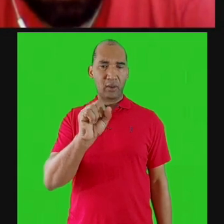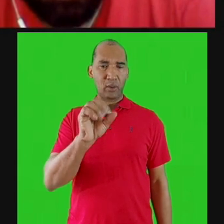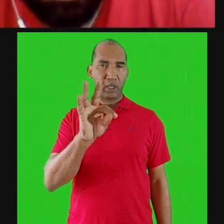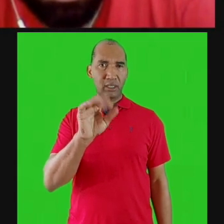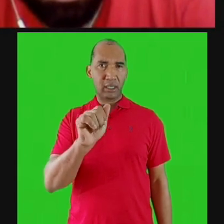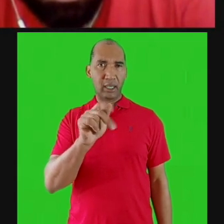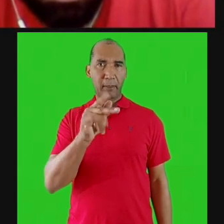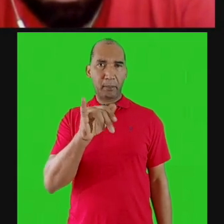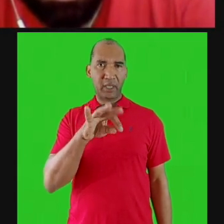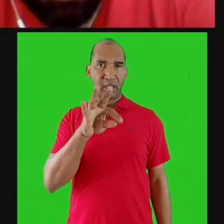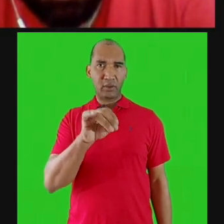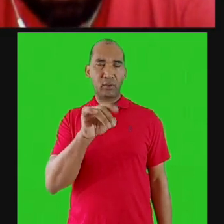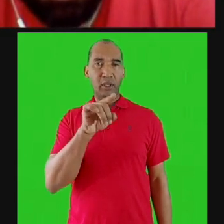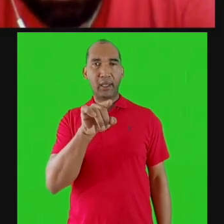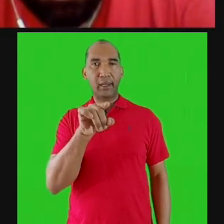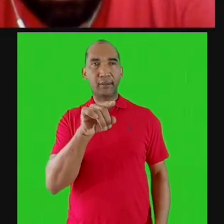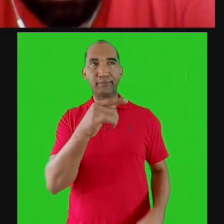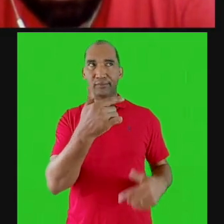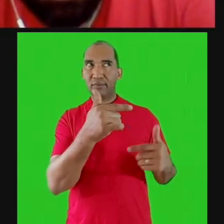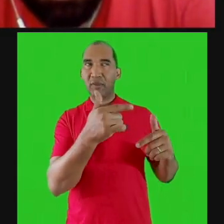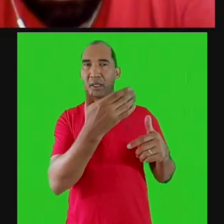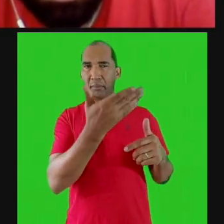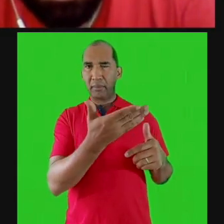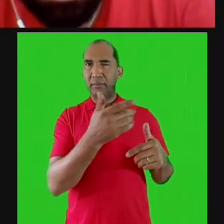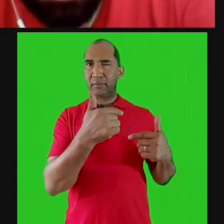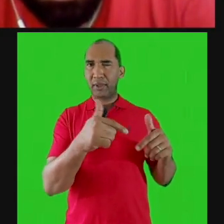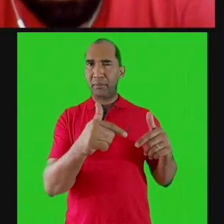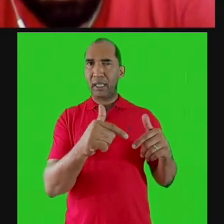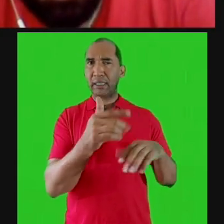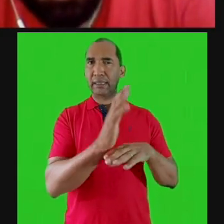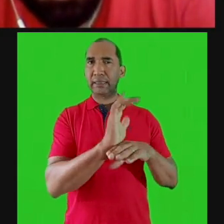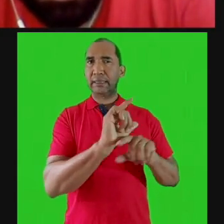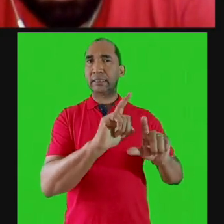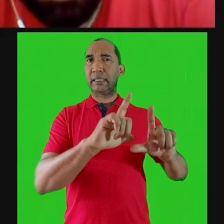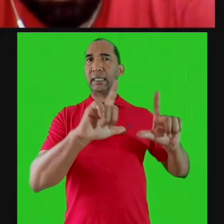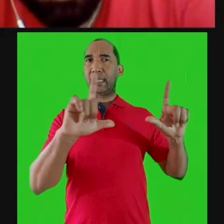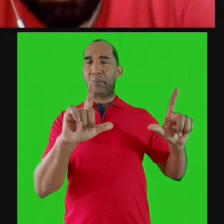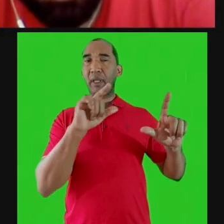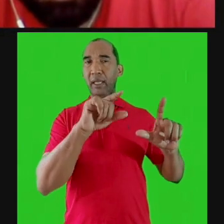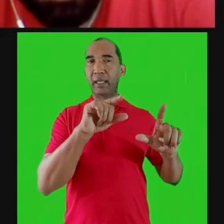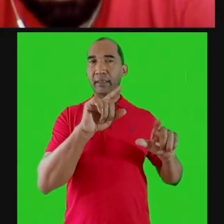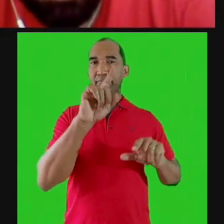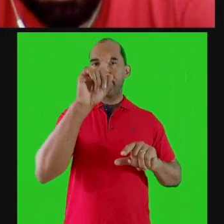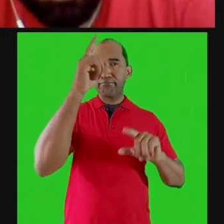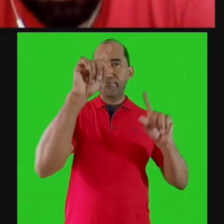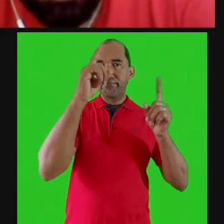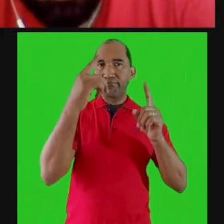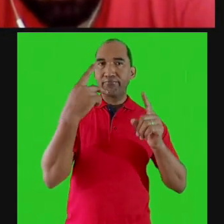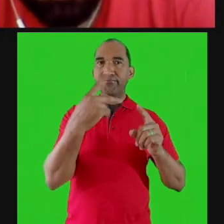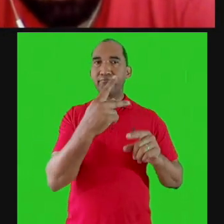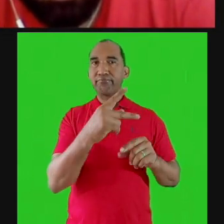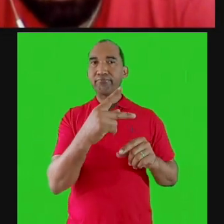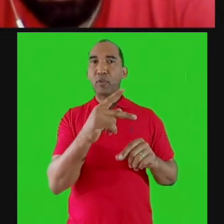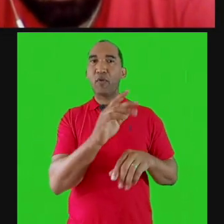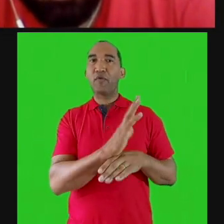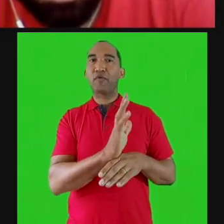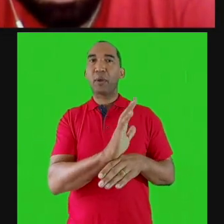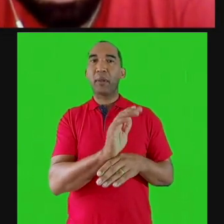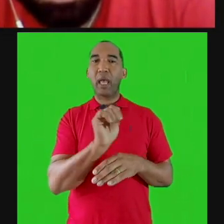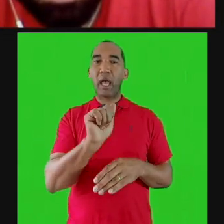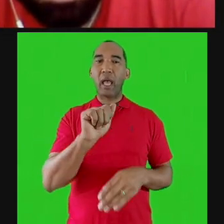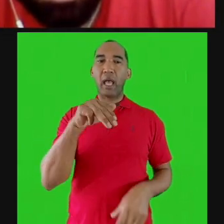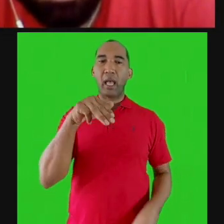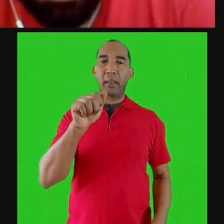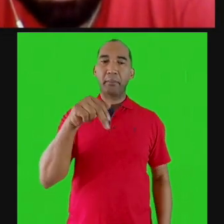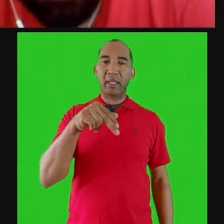é aquele cara que ficou conhecido por ser o cineasta que idealizou aí primeiramente o filme Amanda e